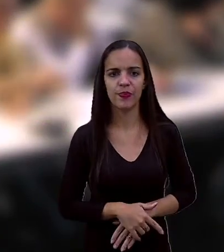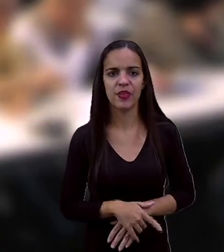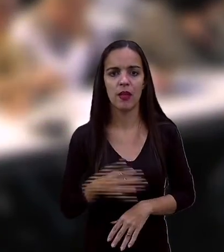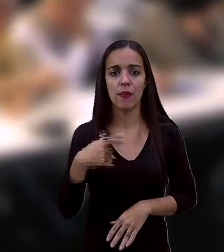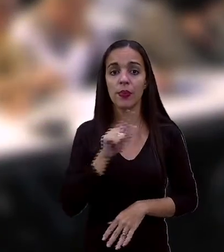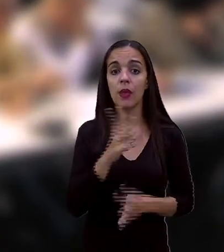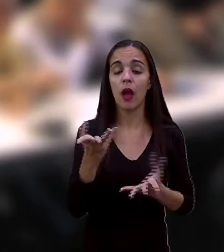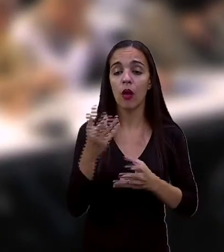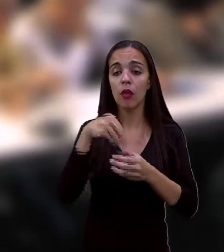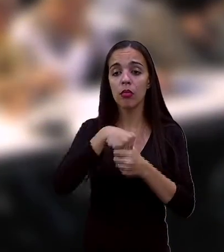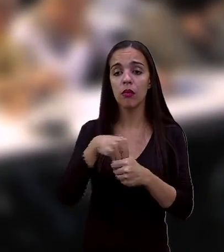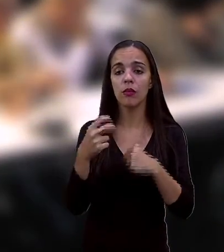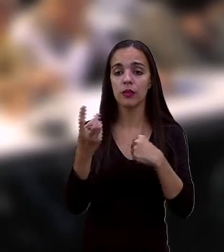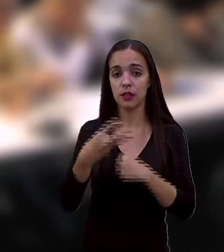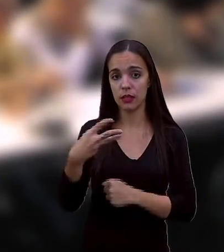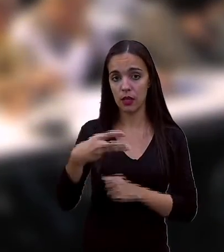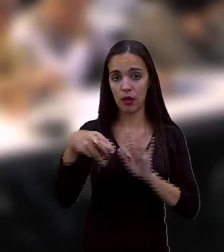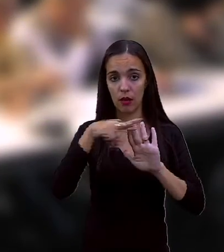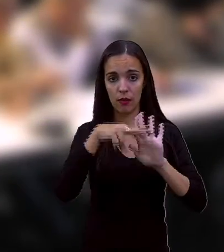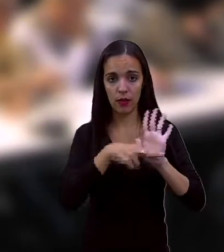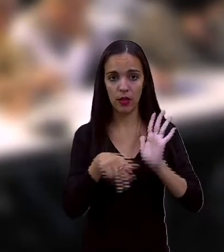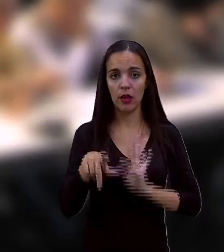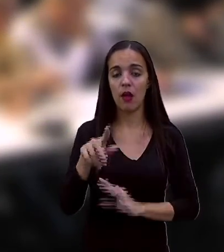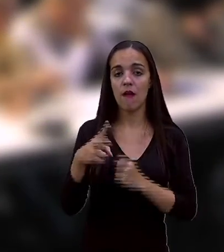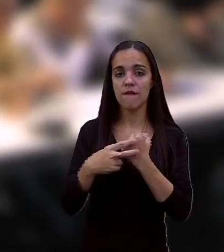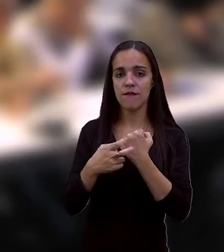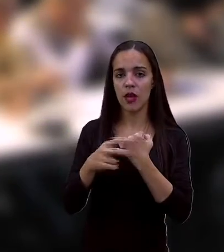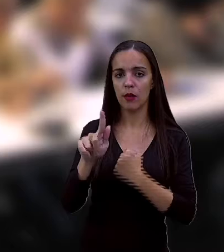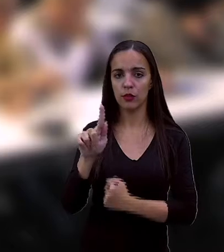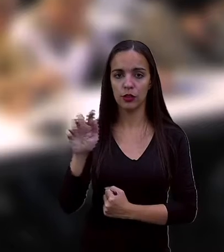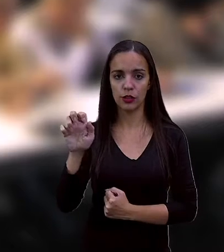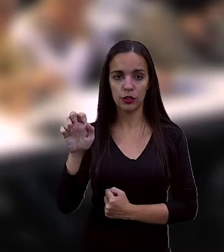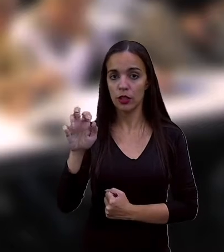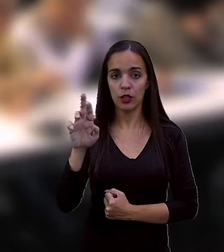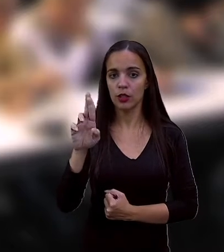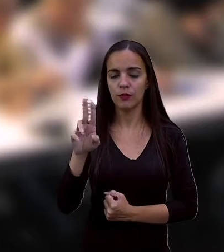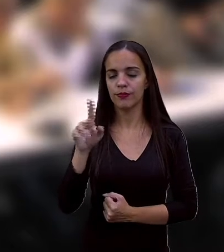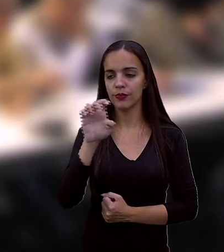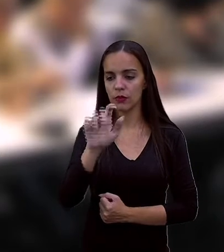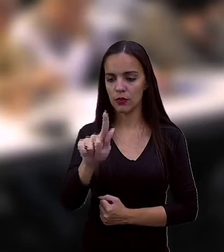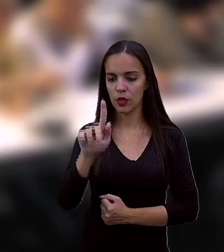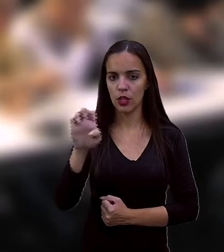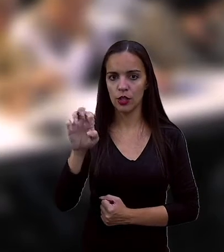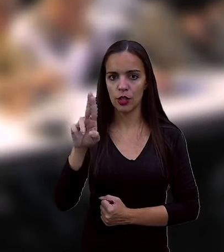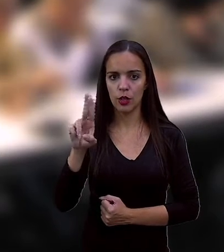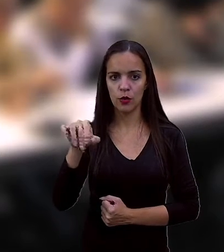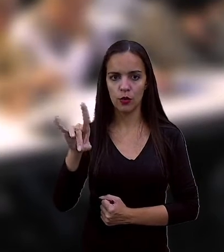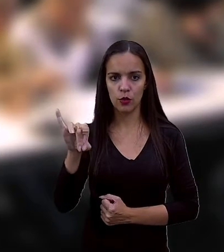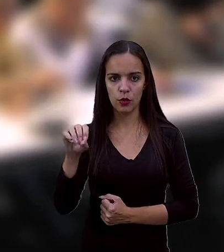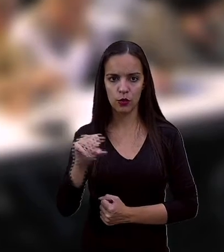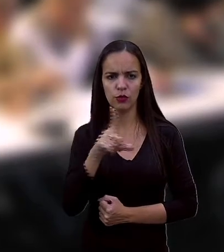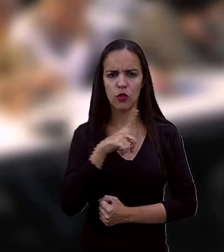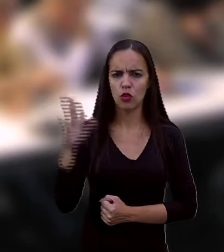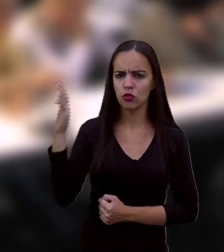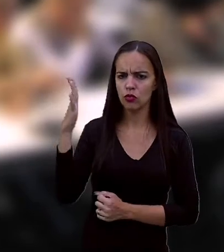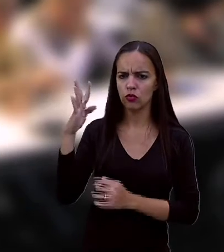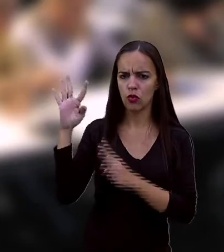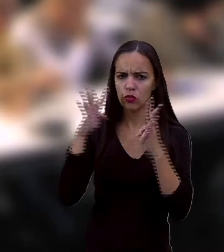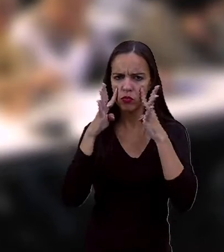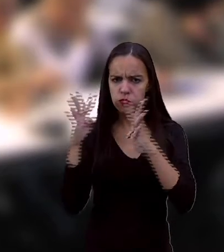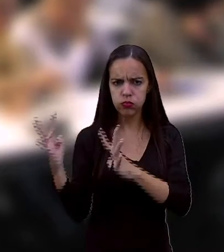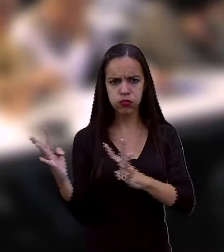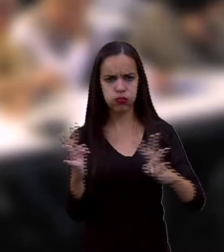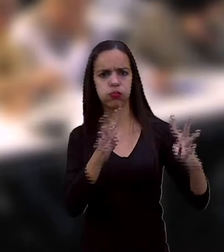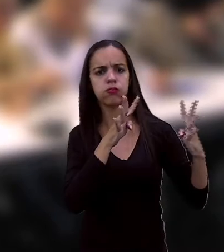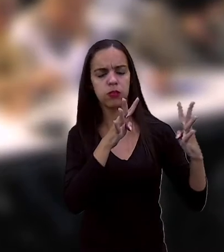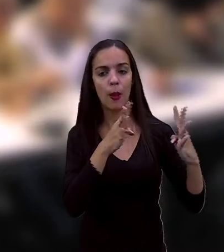no gerúndio. Chamaram a atenção pedindo-lhes silêncio. Olha só o lhes ali de